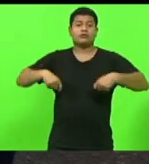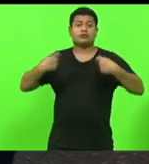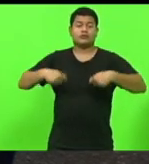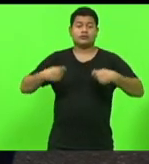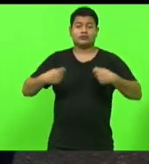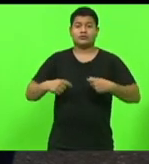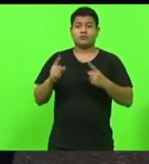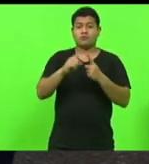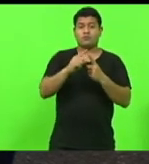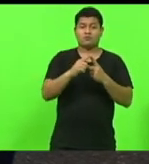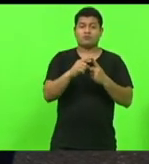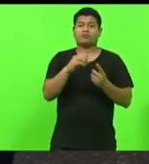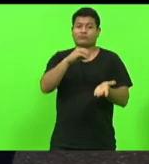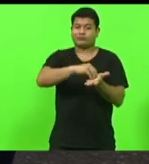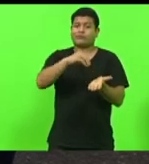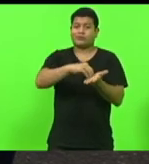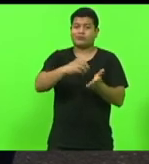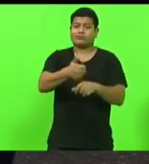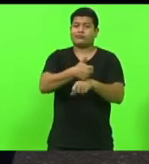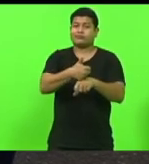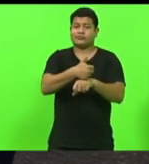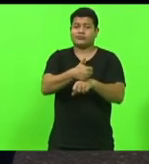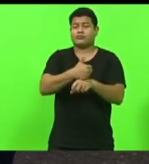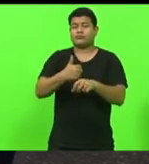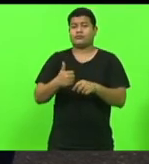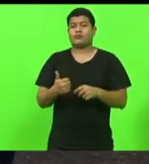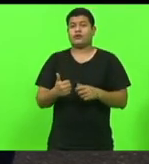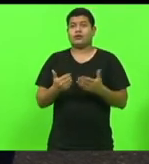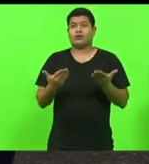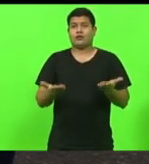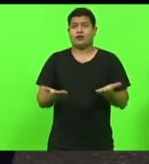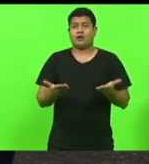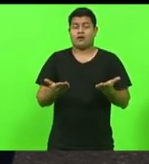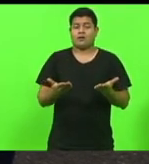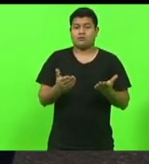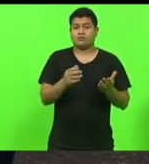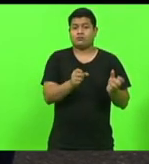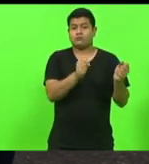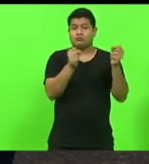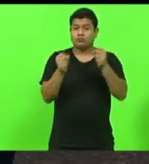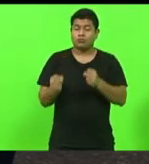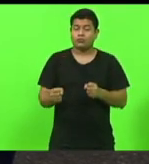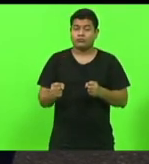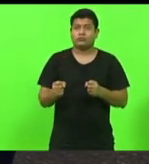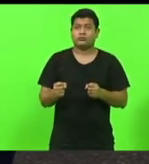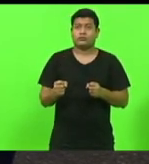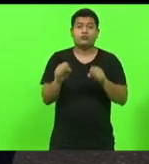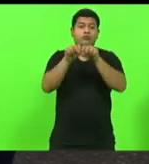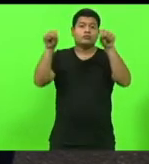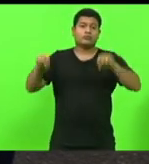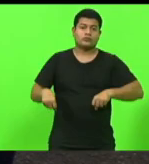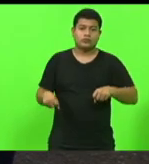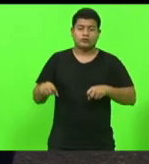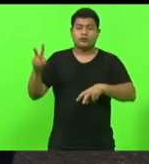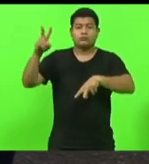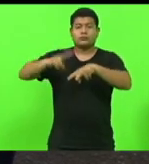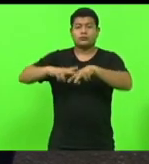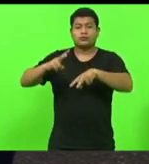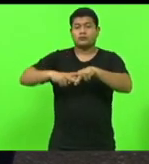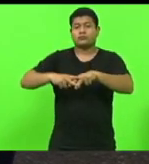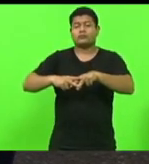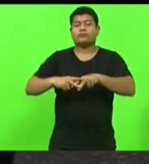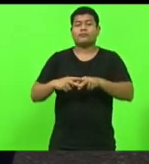carência de servidores do poder público do sistema penitenciário catarinense